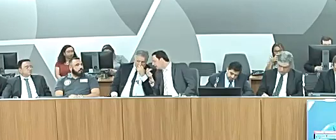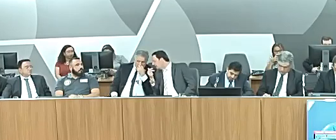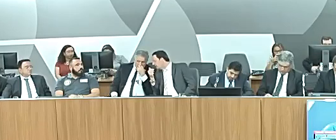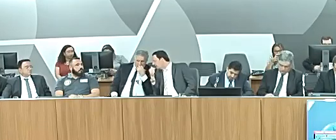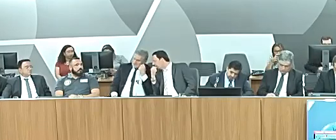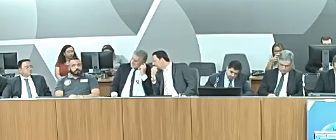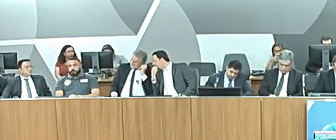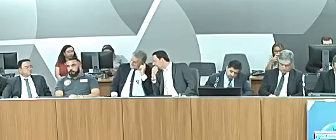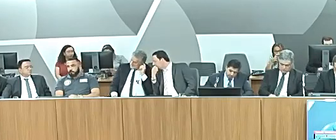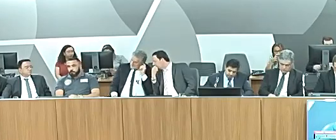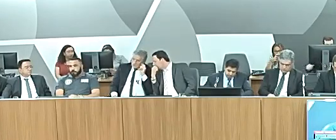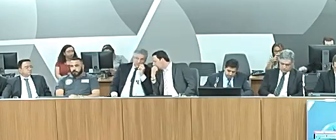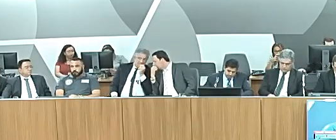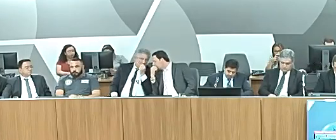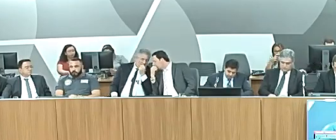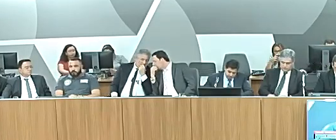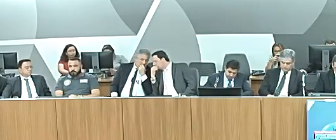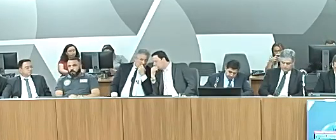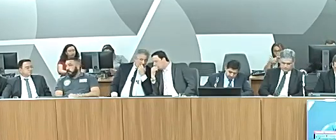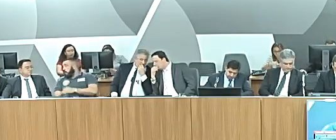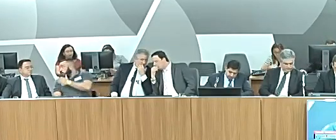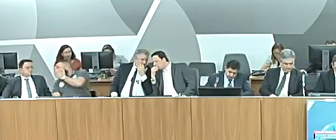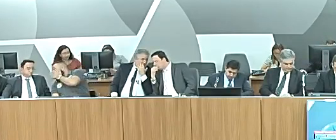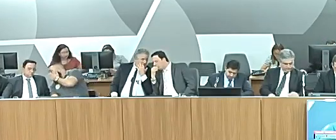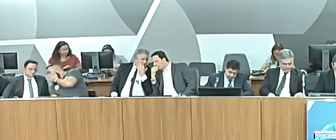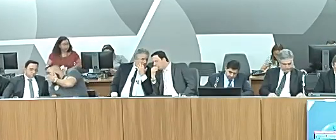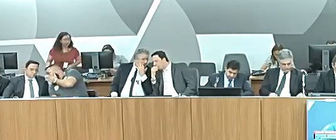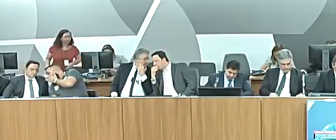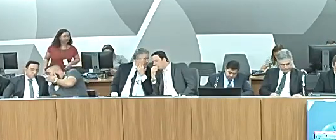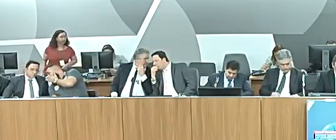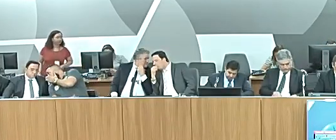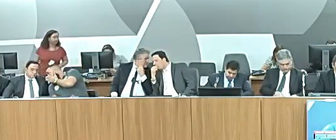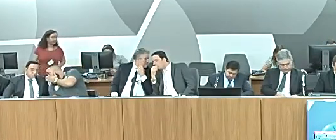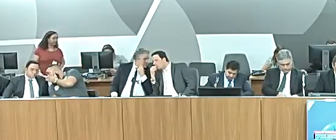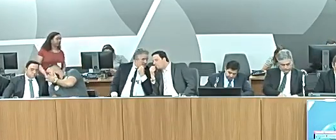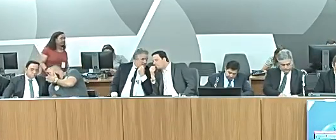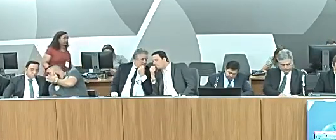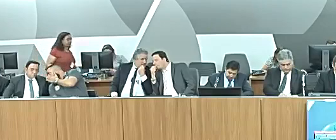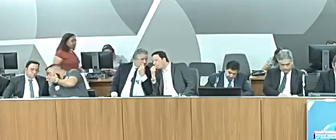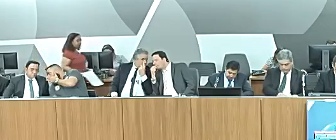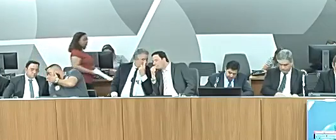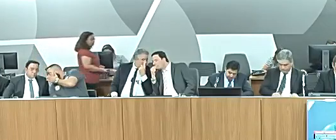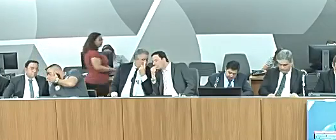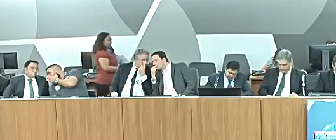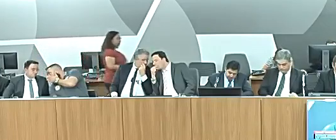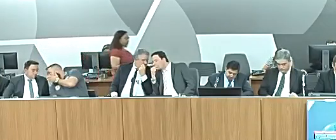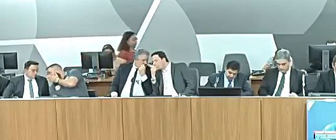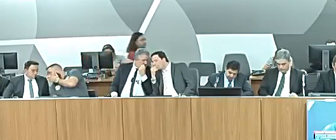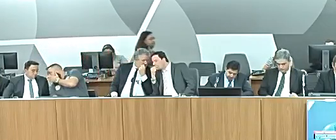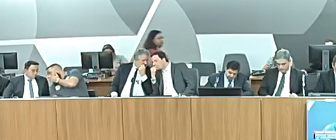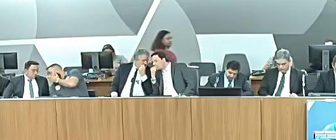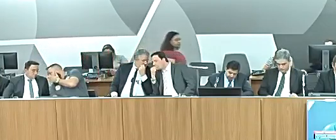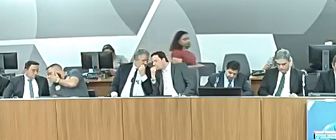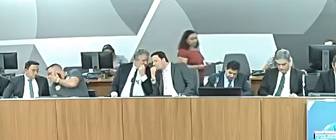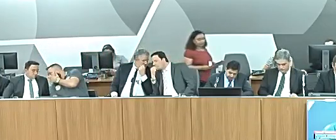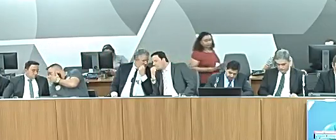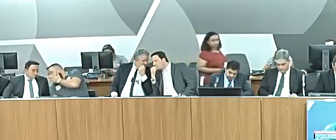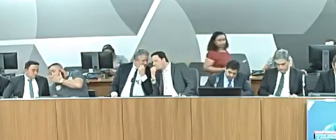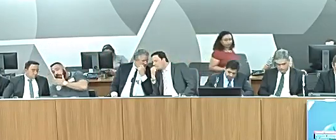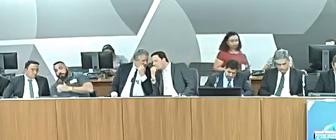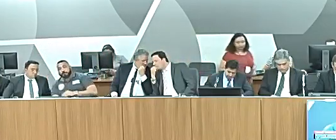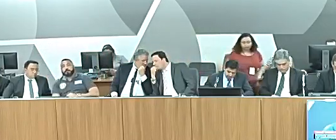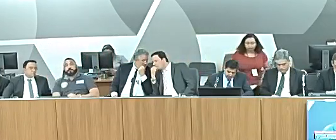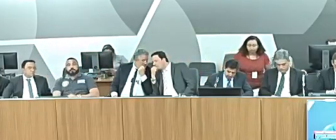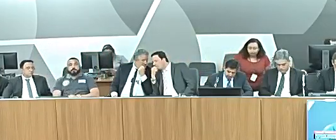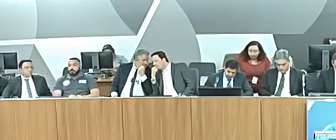número maior de pessoas fica mais visado mas os nossos companheiros também são ameaçados não sei se